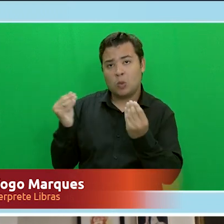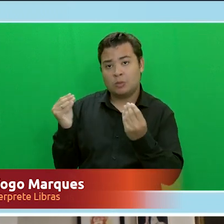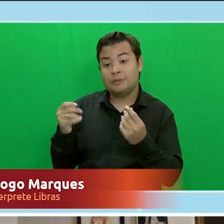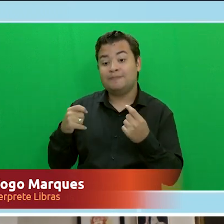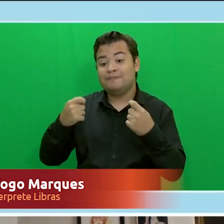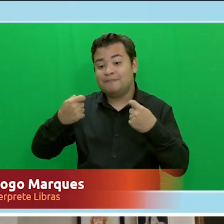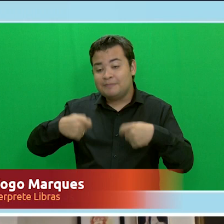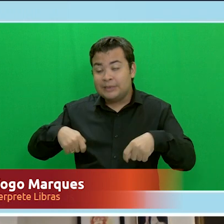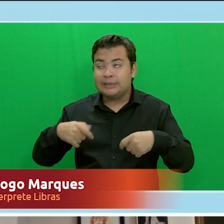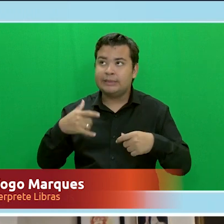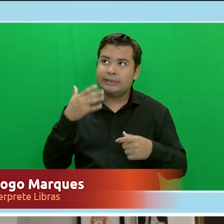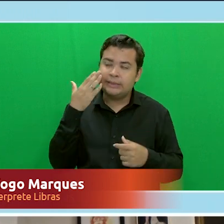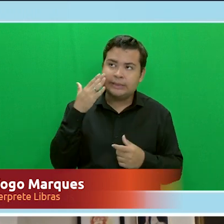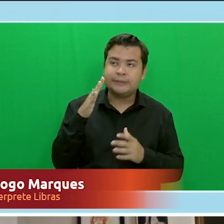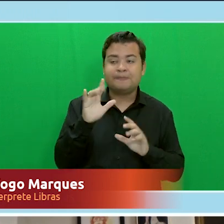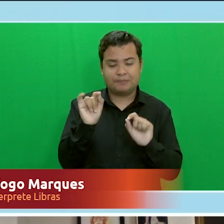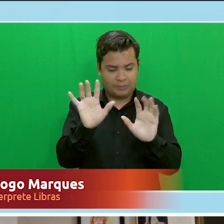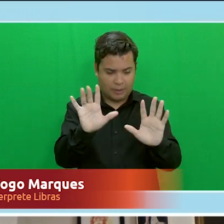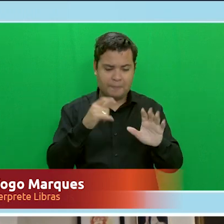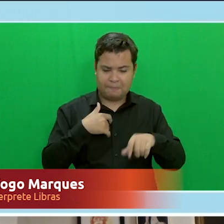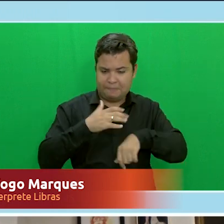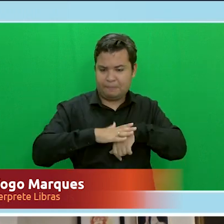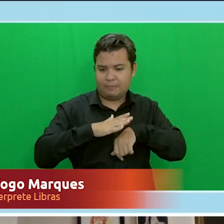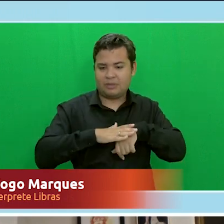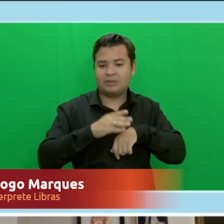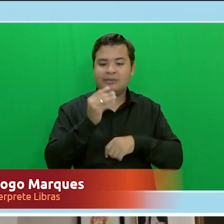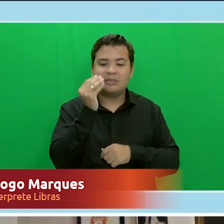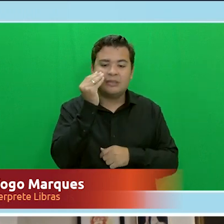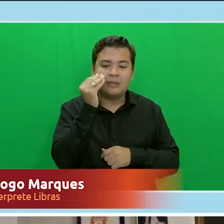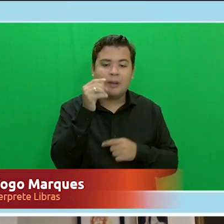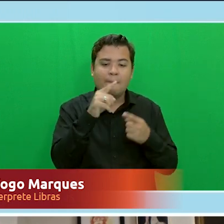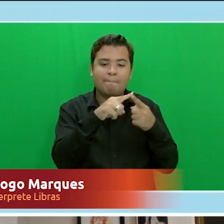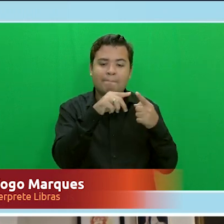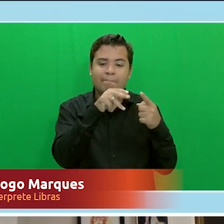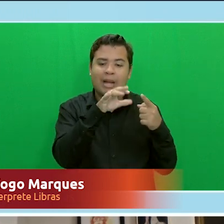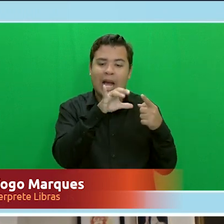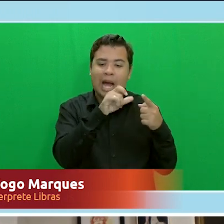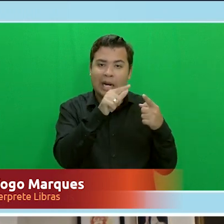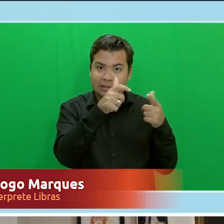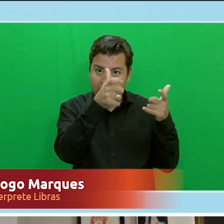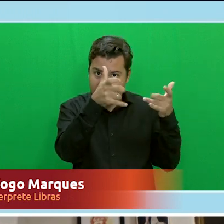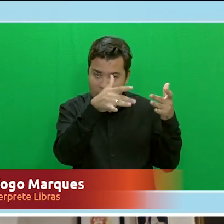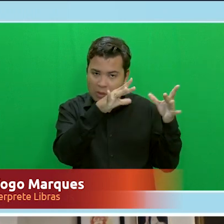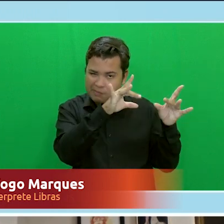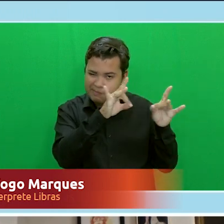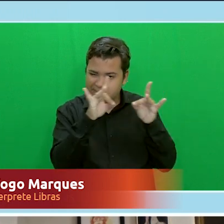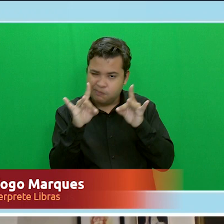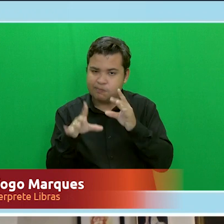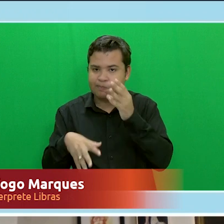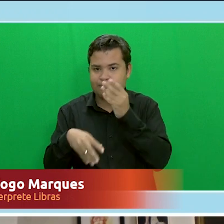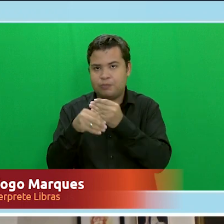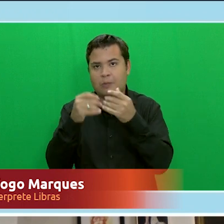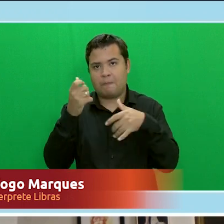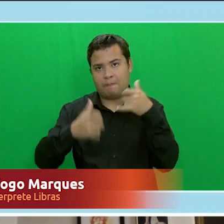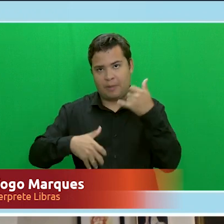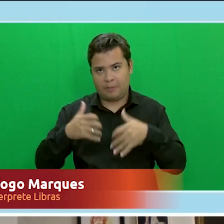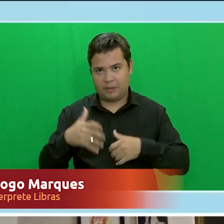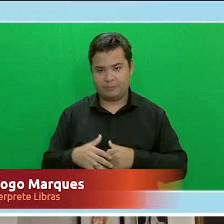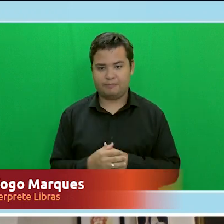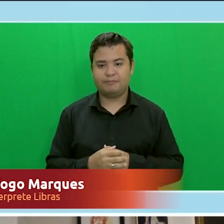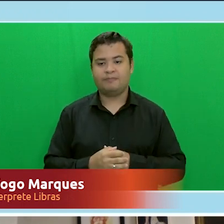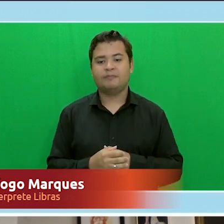que entender um pouco assim. Eu vou pegar só um pouquinho do que a Márcia falou. Por exemplo, ela